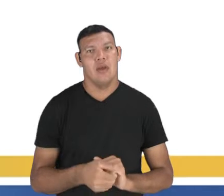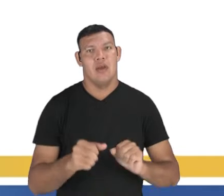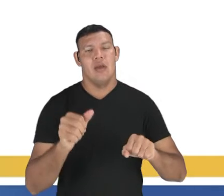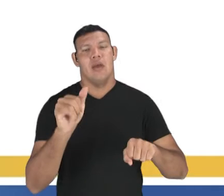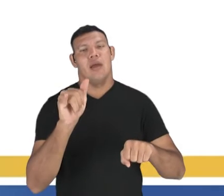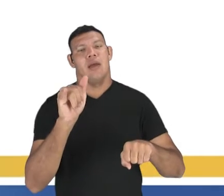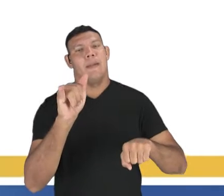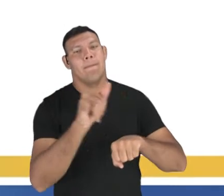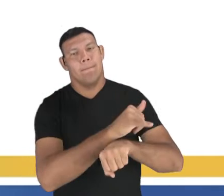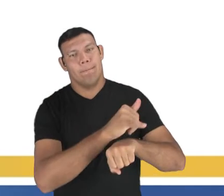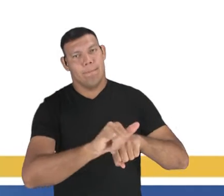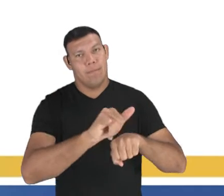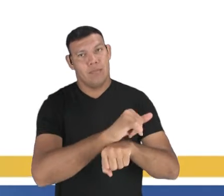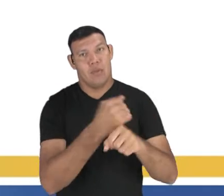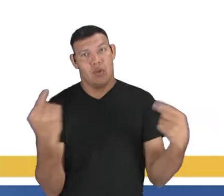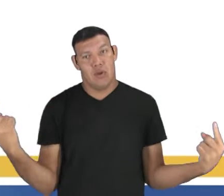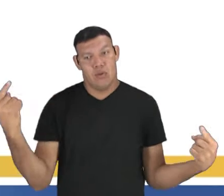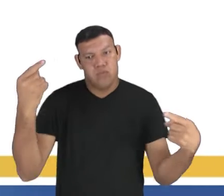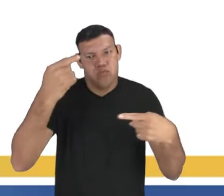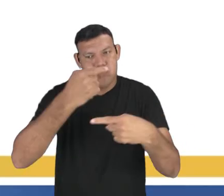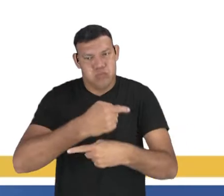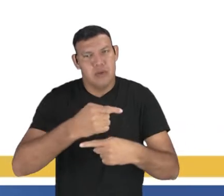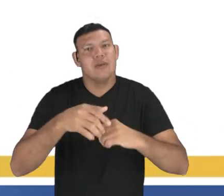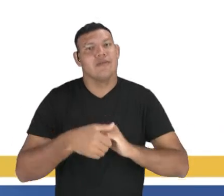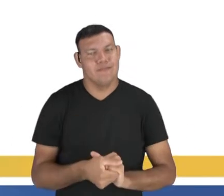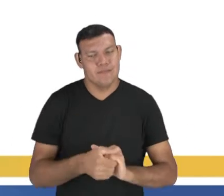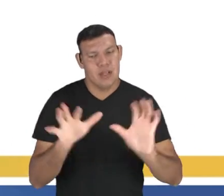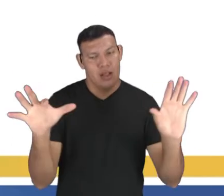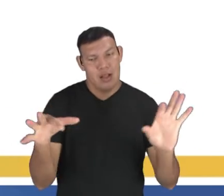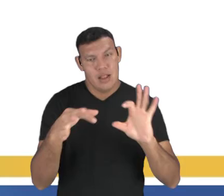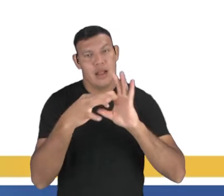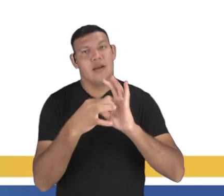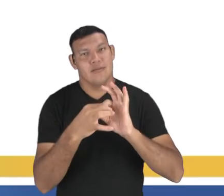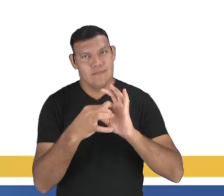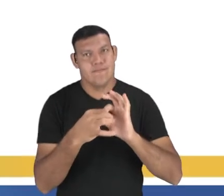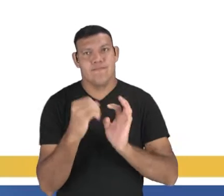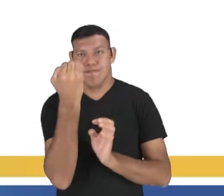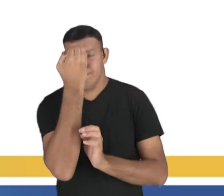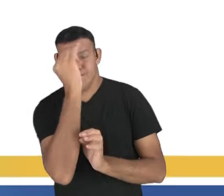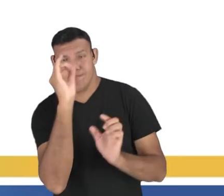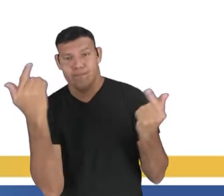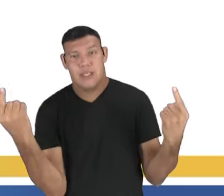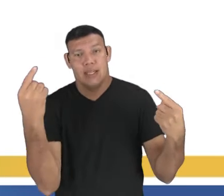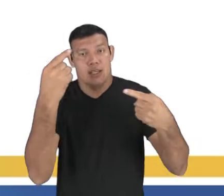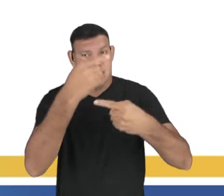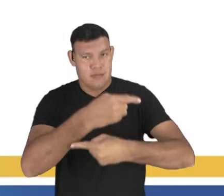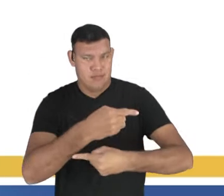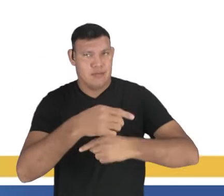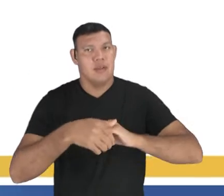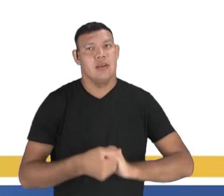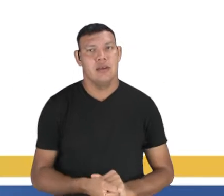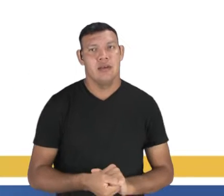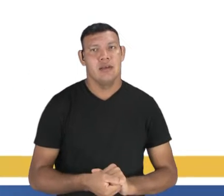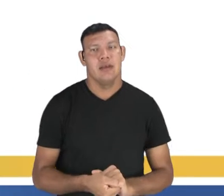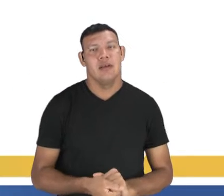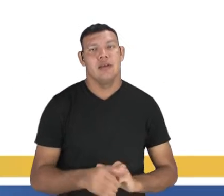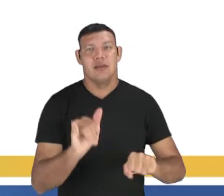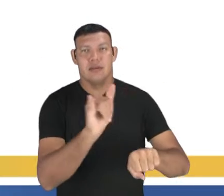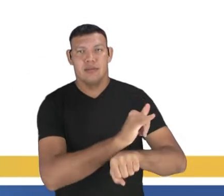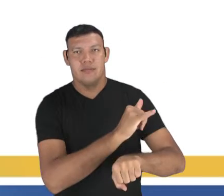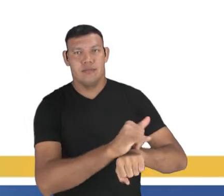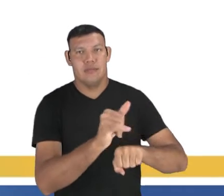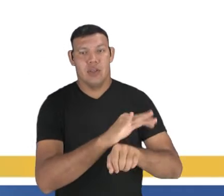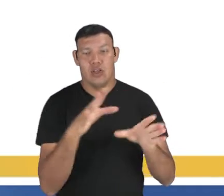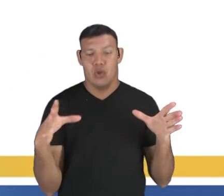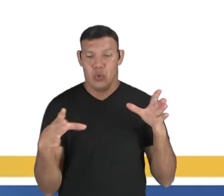que significam, pessoal? Que interligam ideias que contrapõem, tá bom? Os operadores de adição, o nome